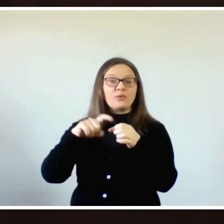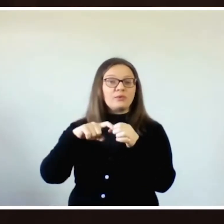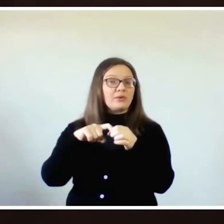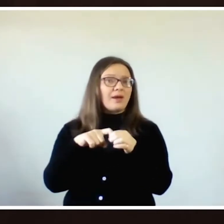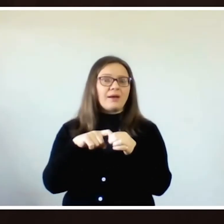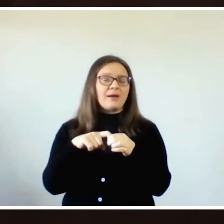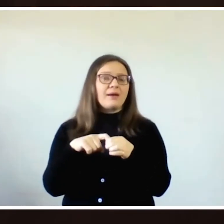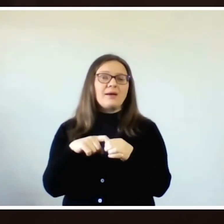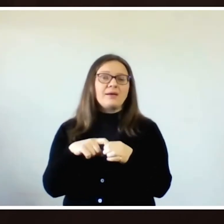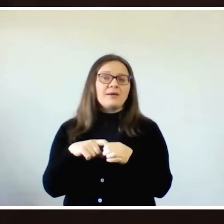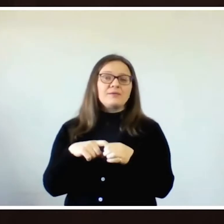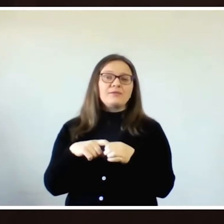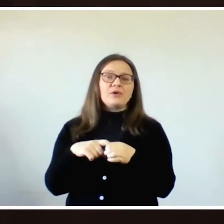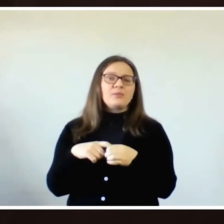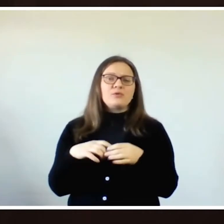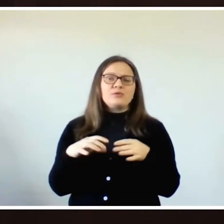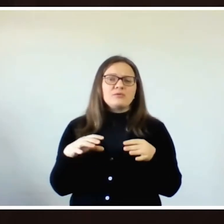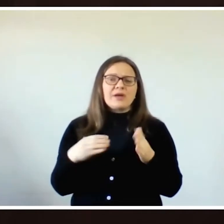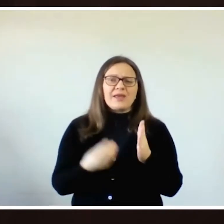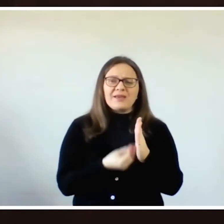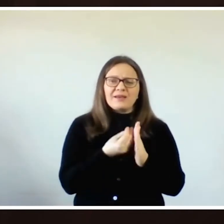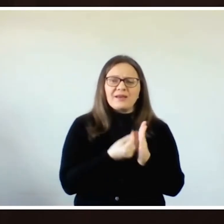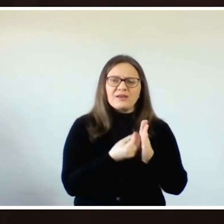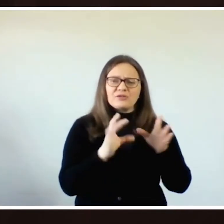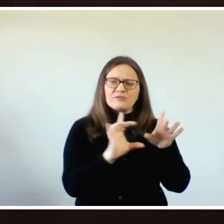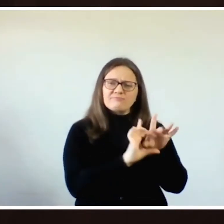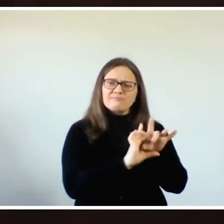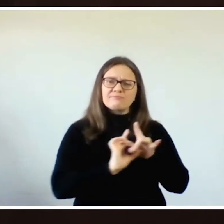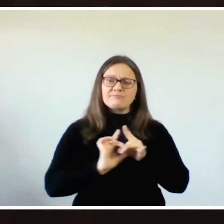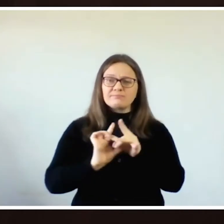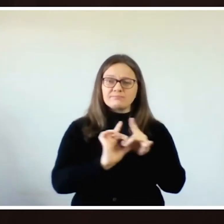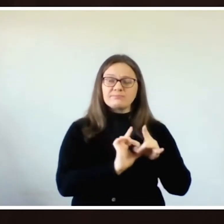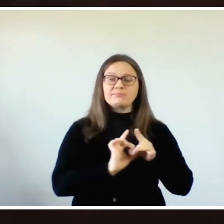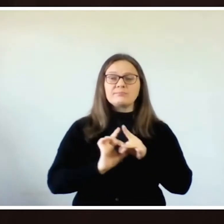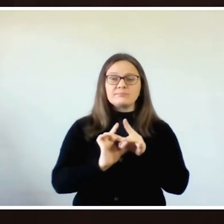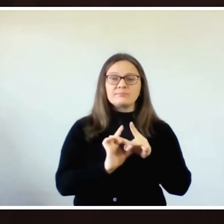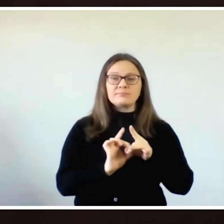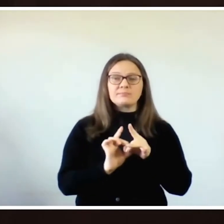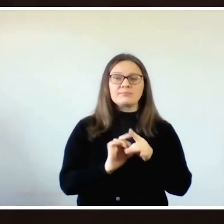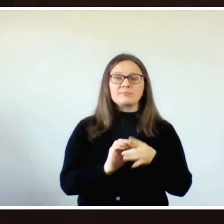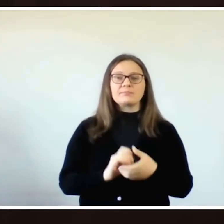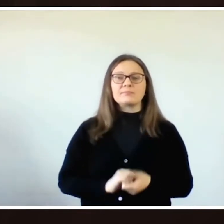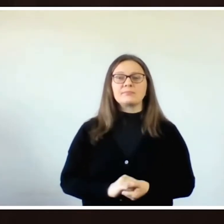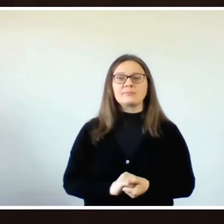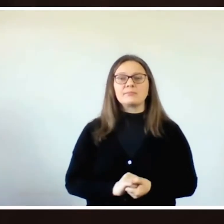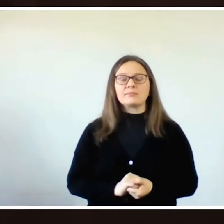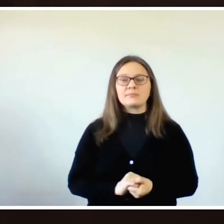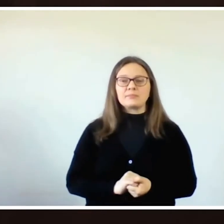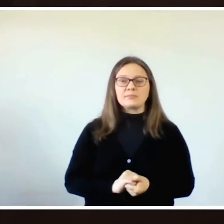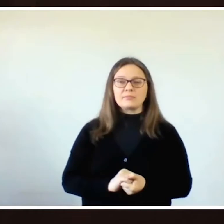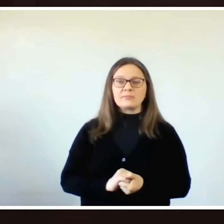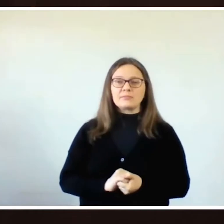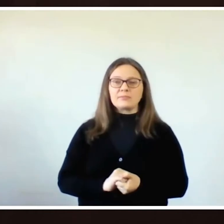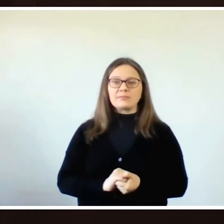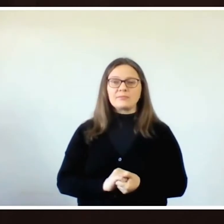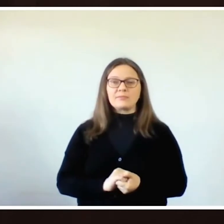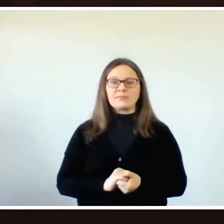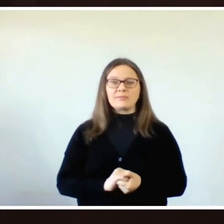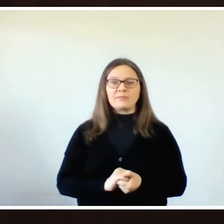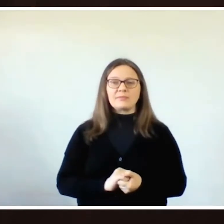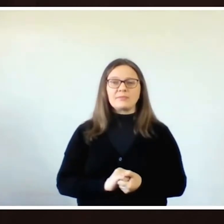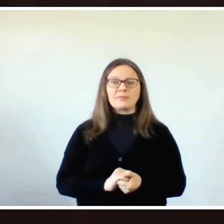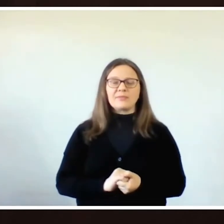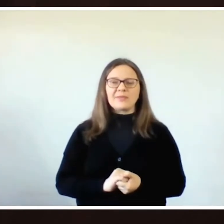uma entidade só. Por isso, irmãos, é muito cara de pau de Satanás